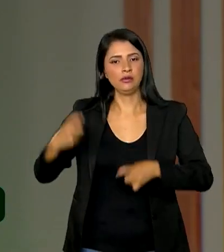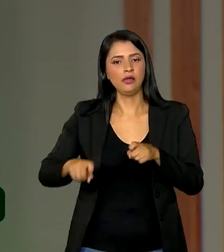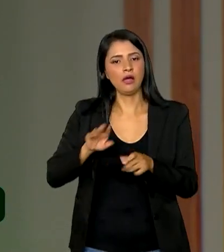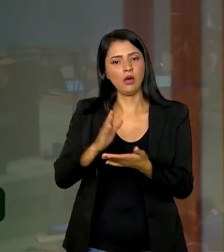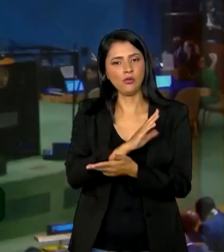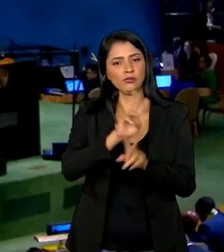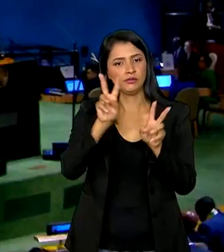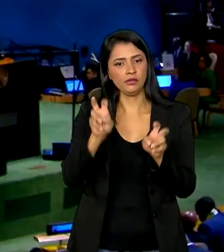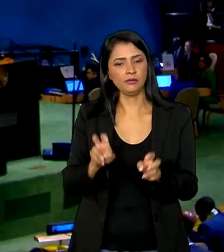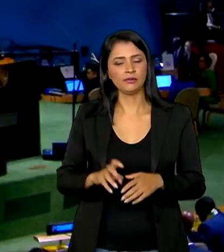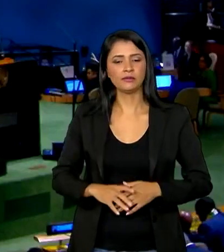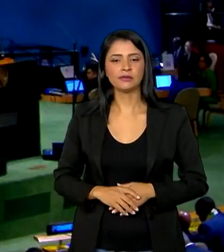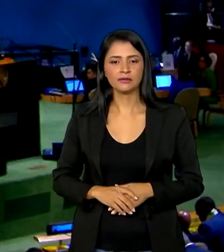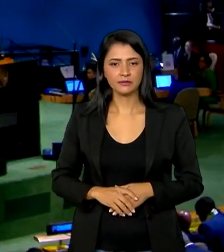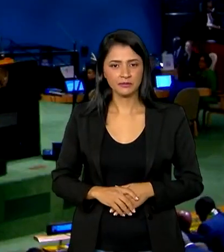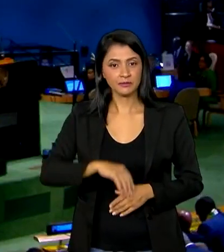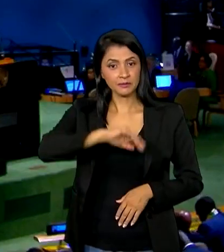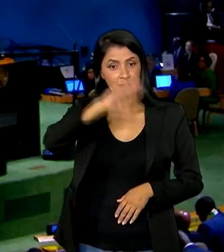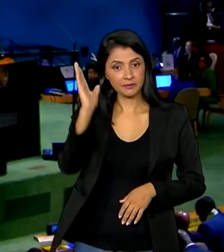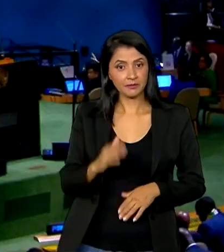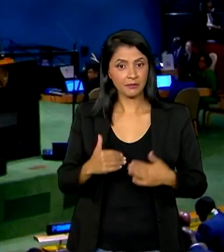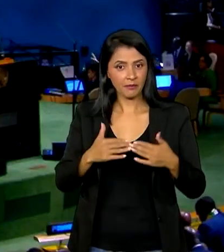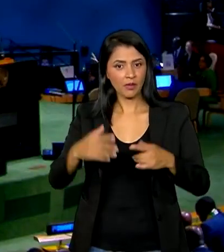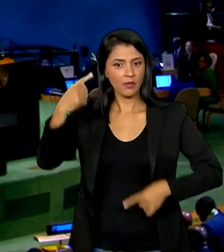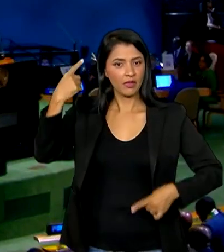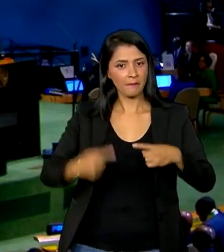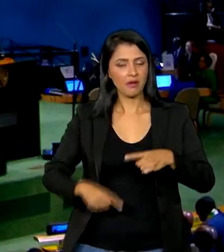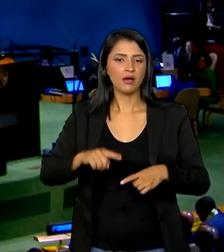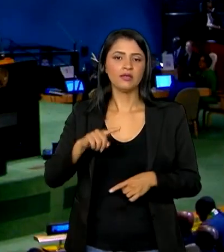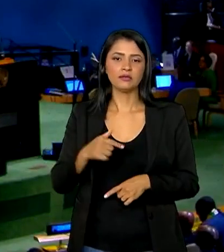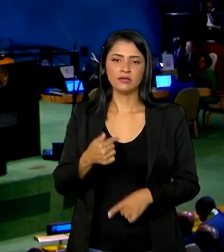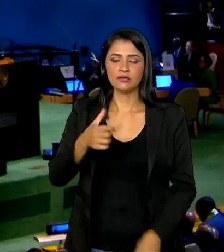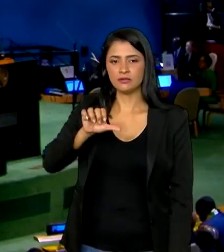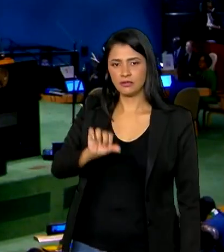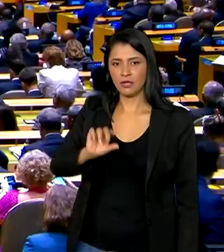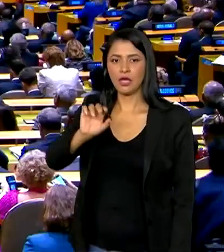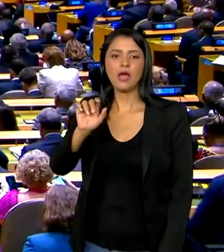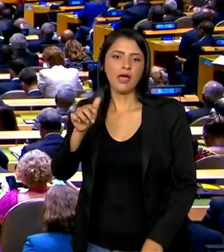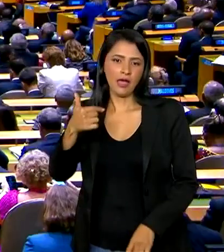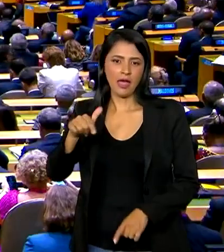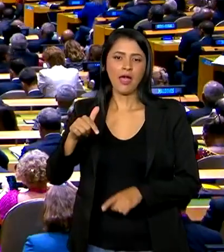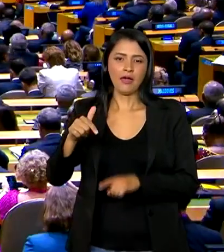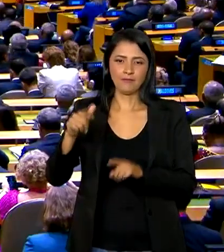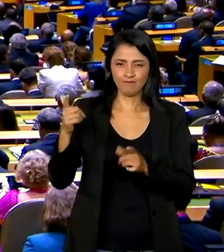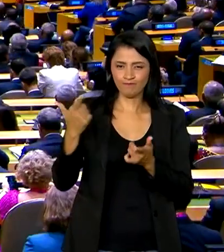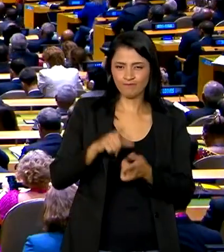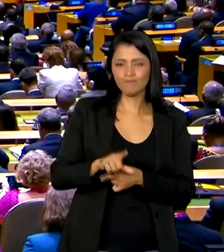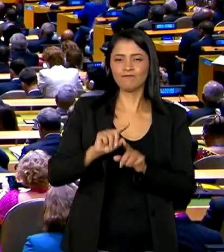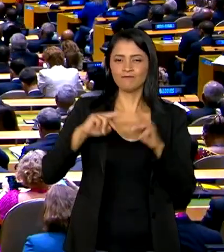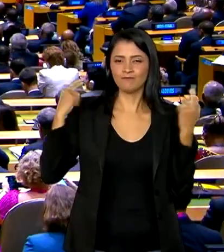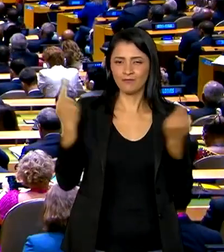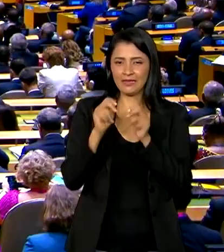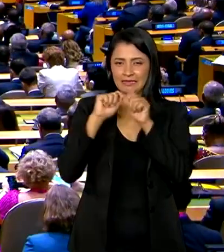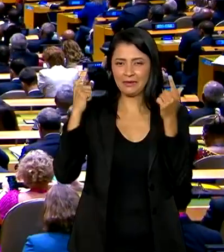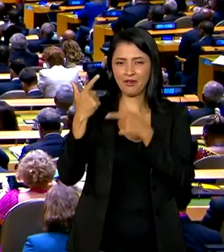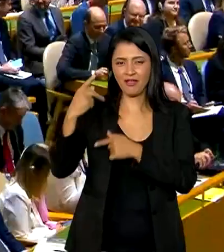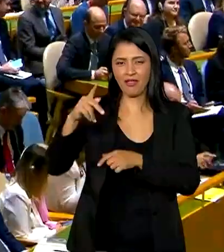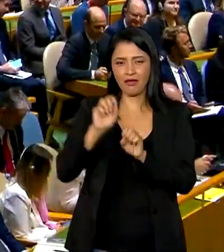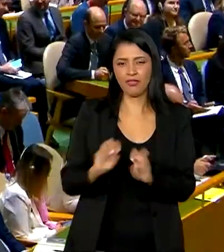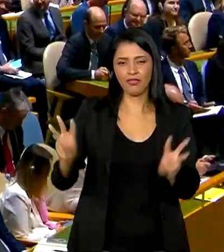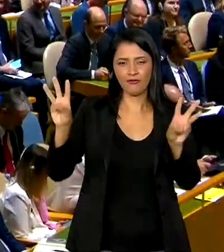presidente. O Brasil abriu o debate da 79ª edição da Assembleia Geral das Nações Unidas em Nova